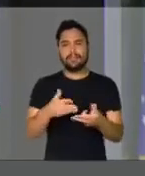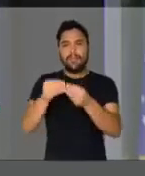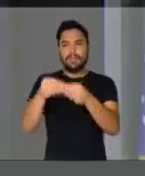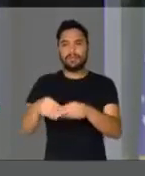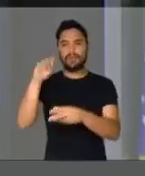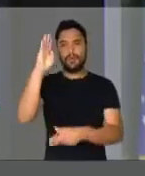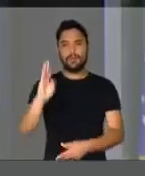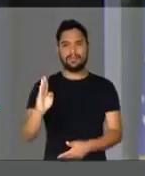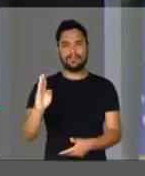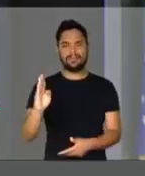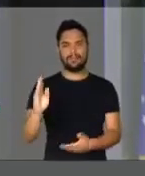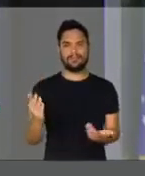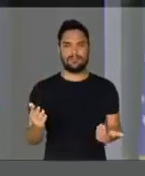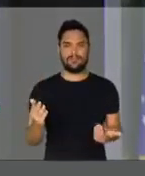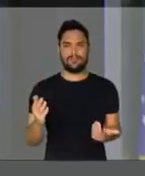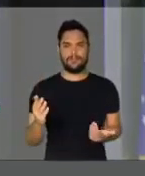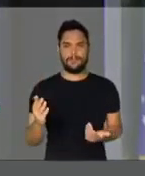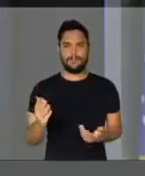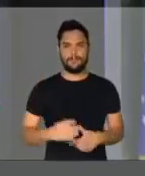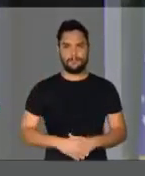proporcionar.